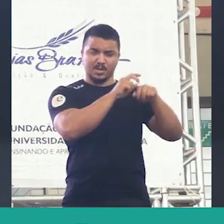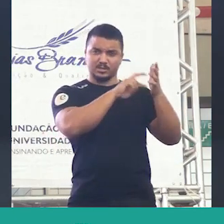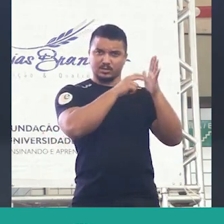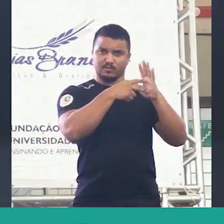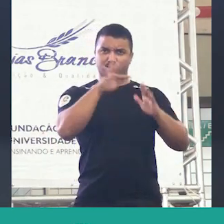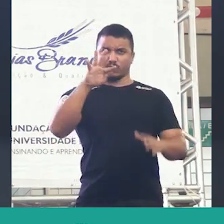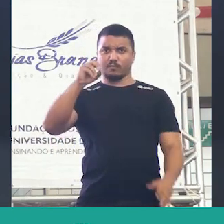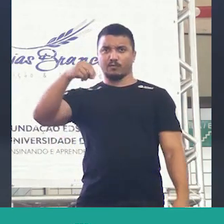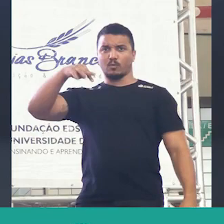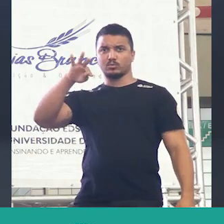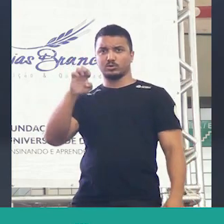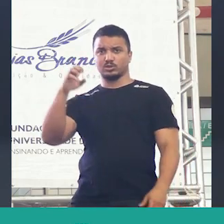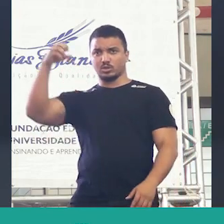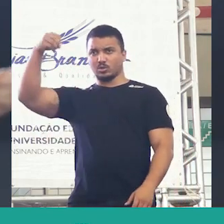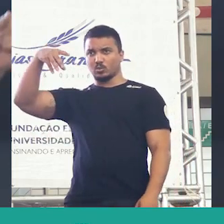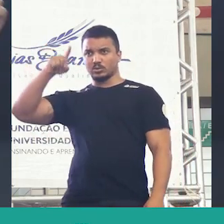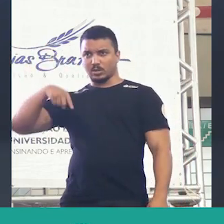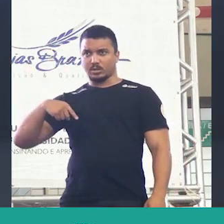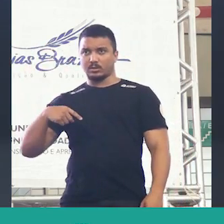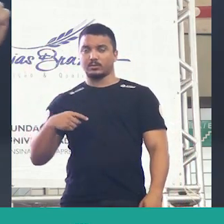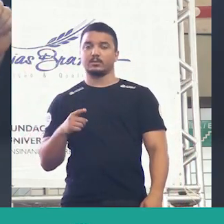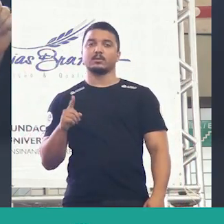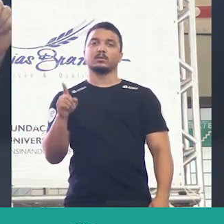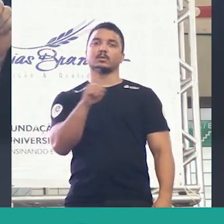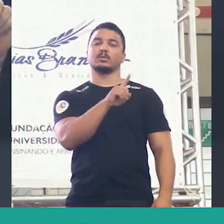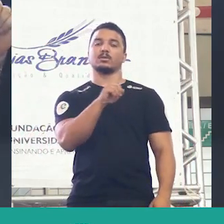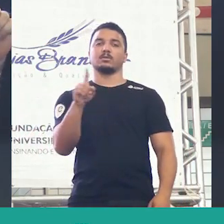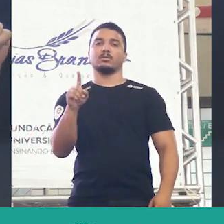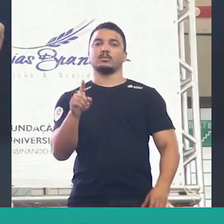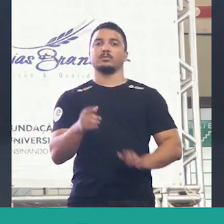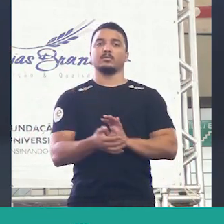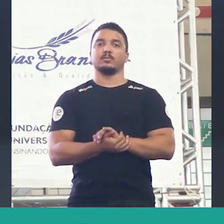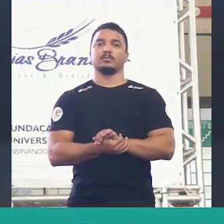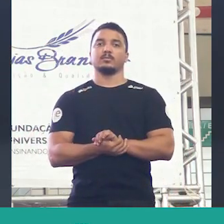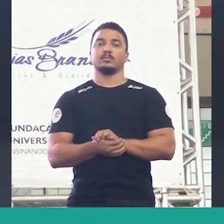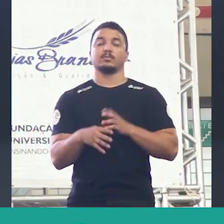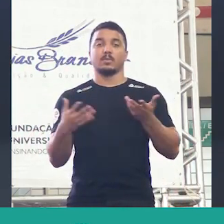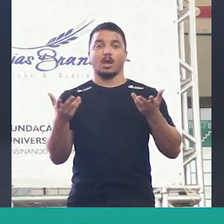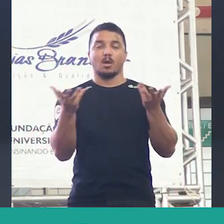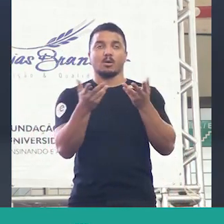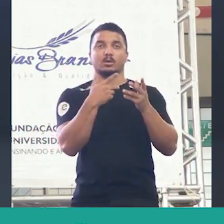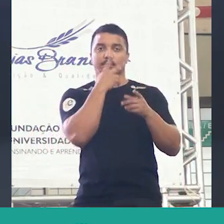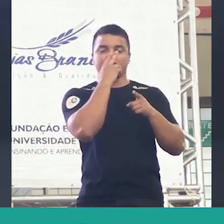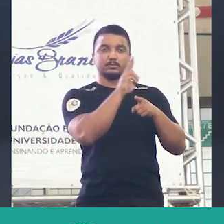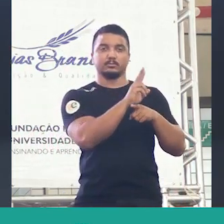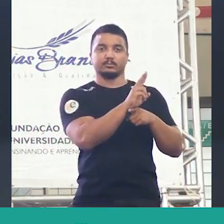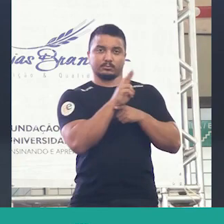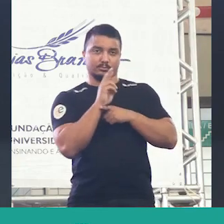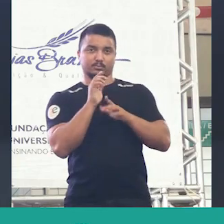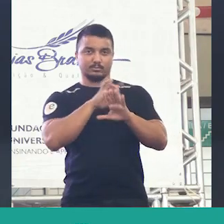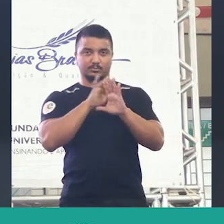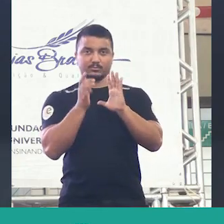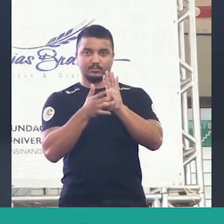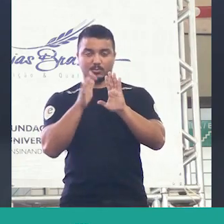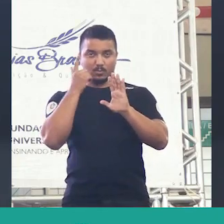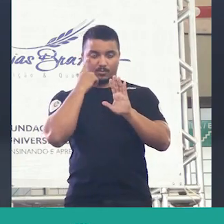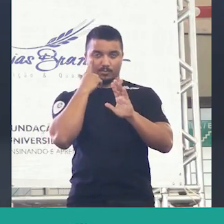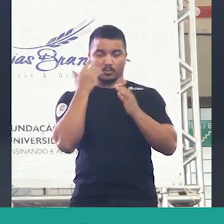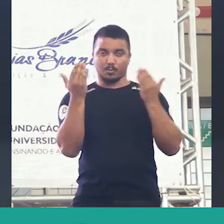é uma fonte de luz? Resposta: não. Agora eu vou fazer uma analogia, comparação. Presta